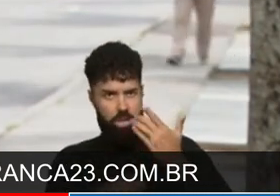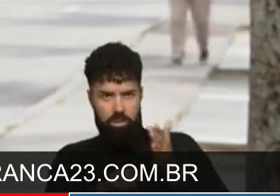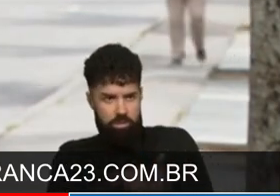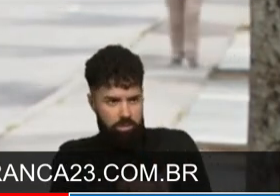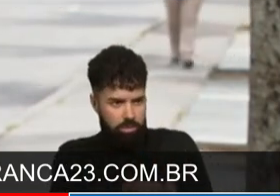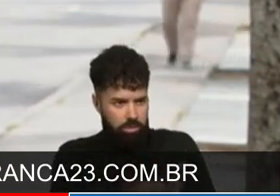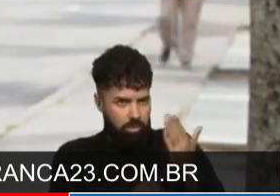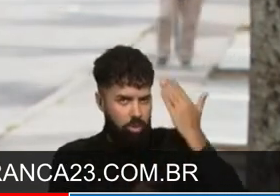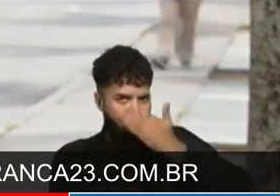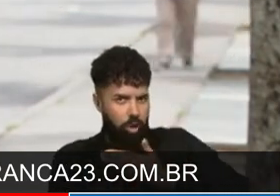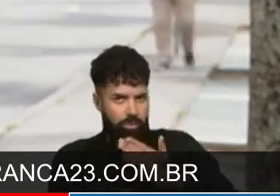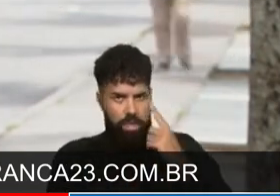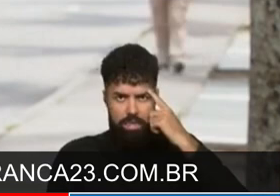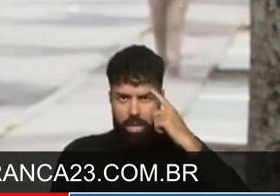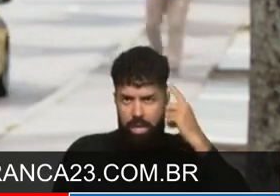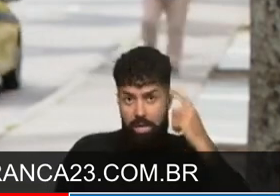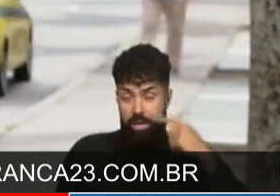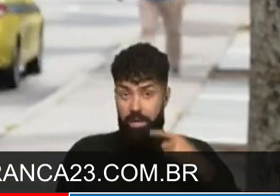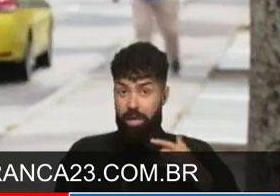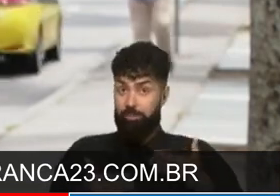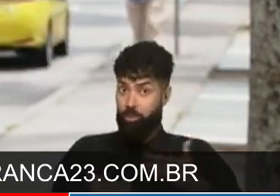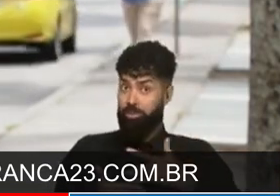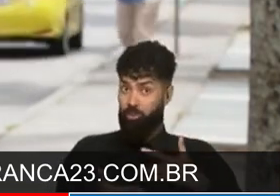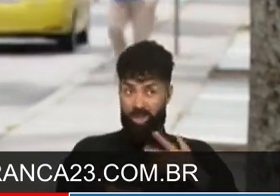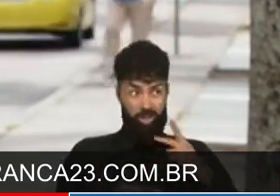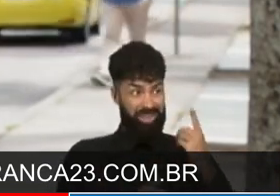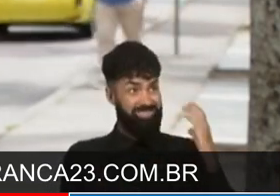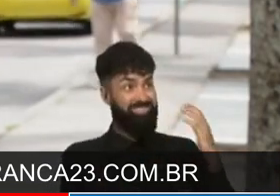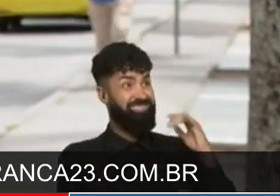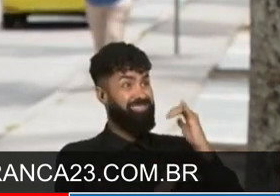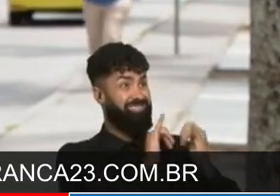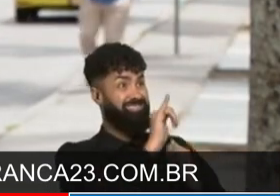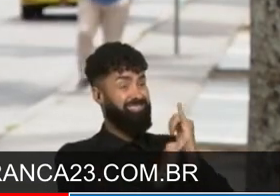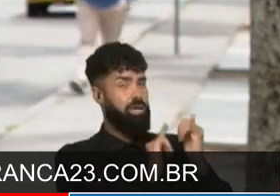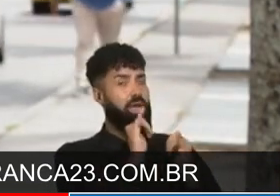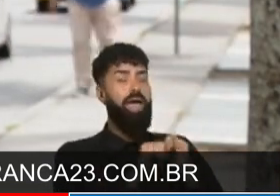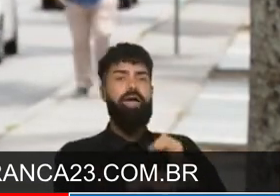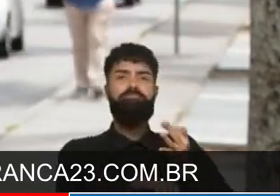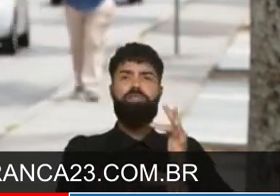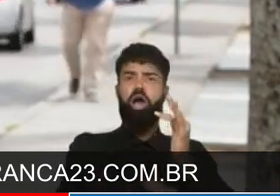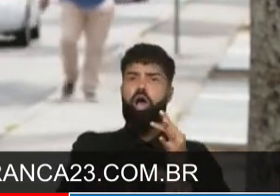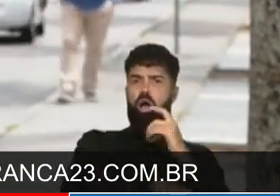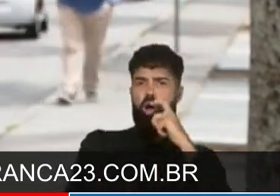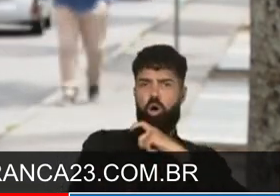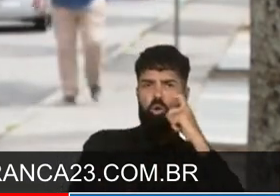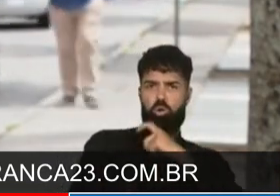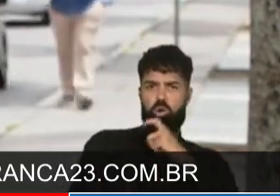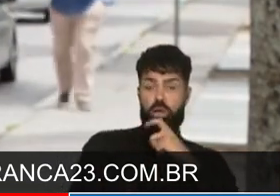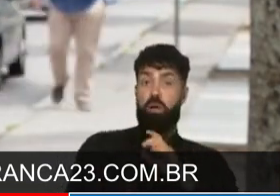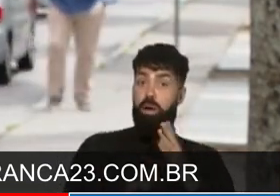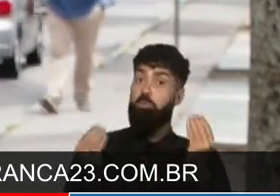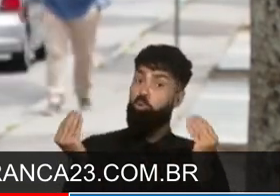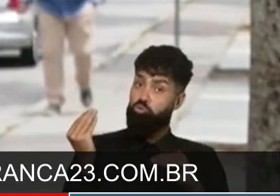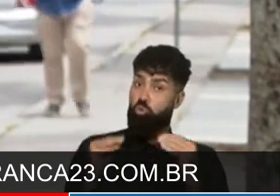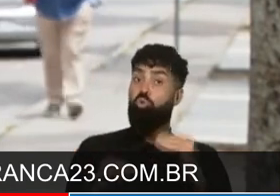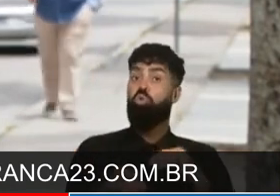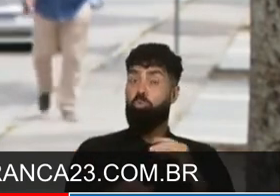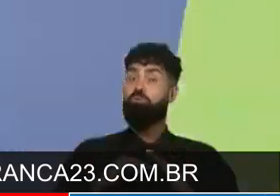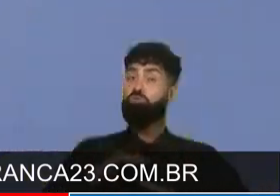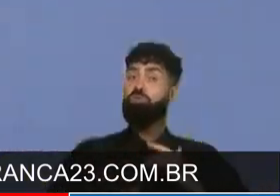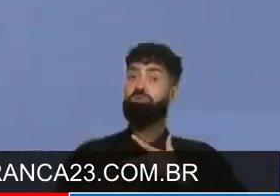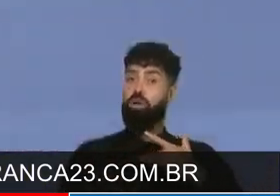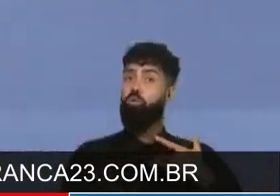Essa indicação foi considerada pelo Ministério da Saúde uma narrativa falsa, embora tenha aparecido no perfil de profissionais de